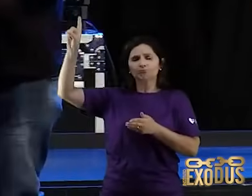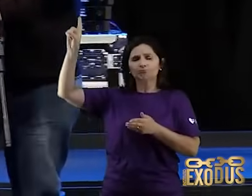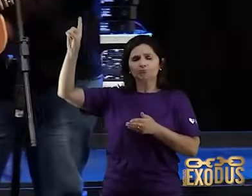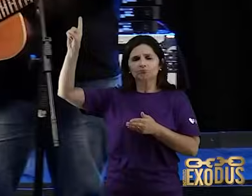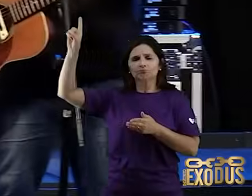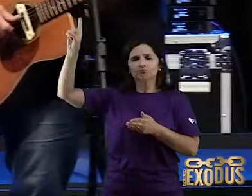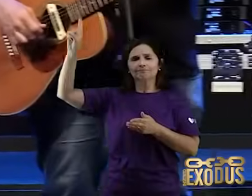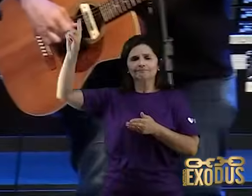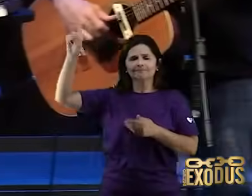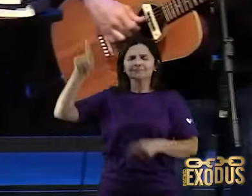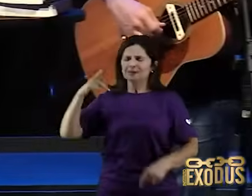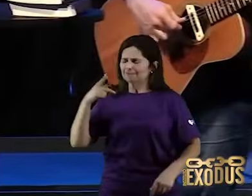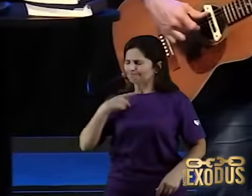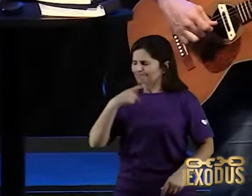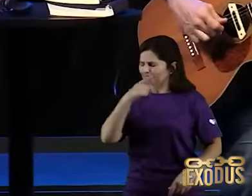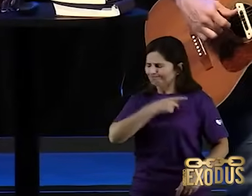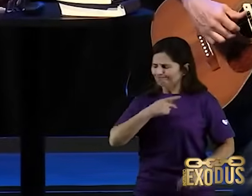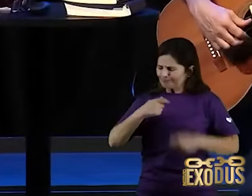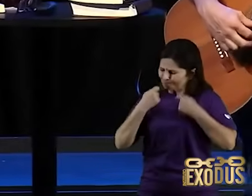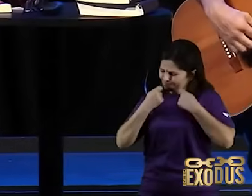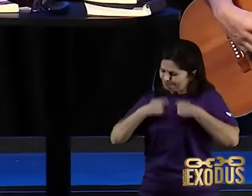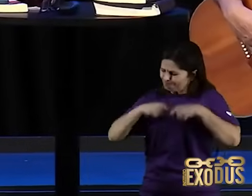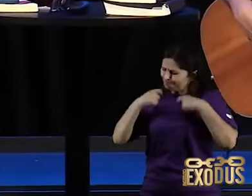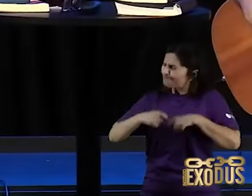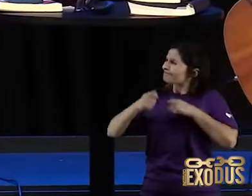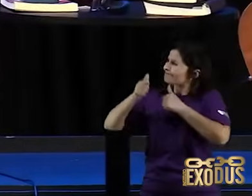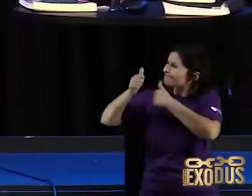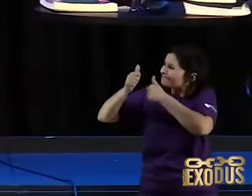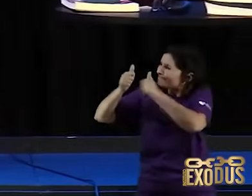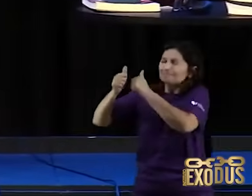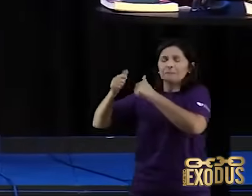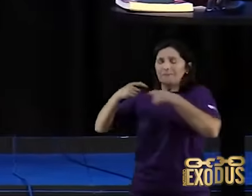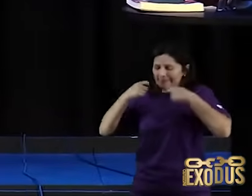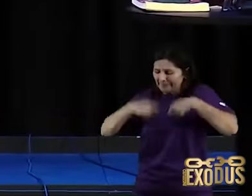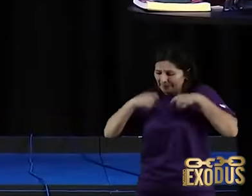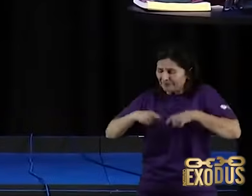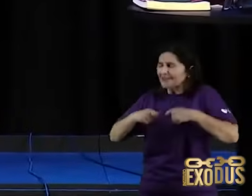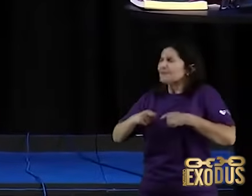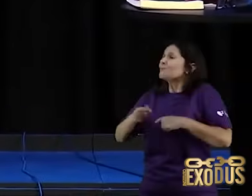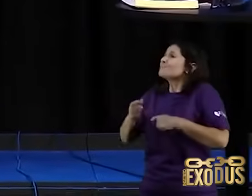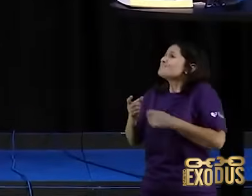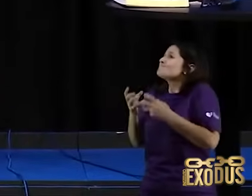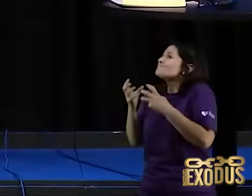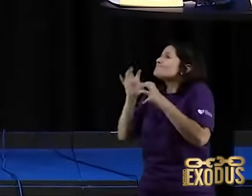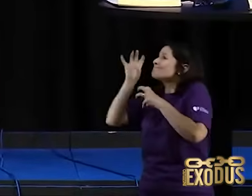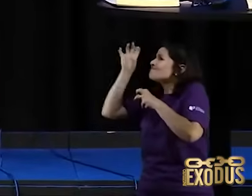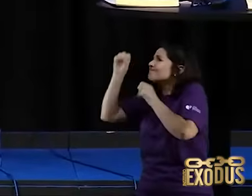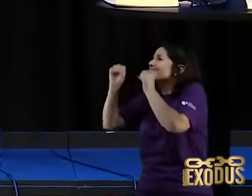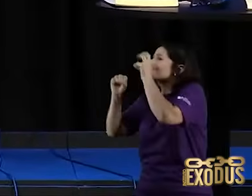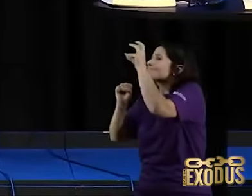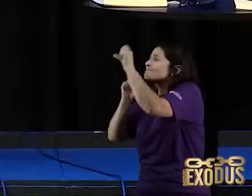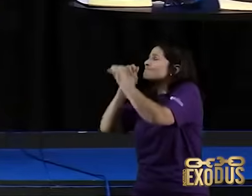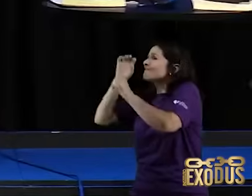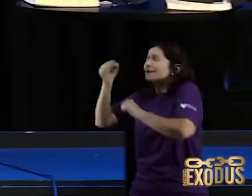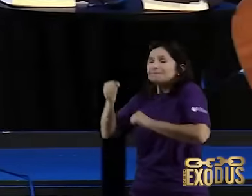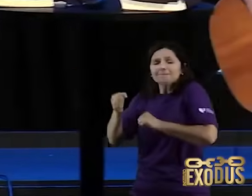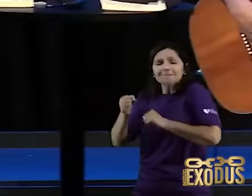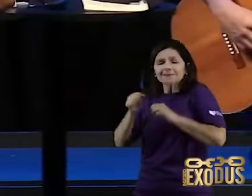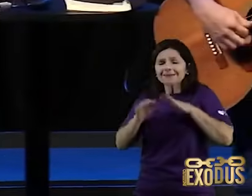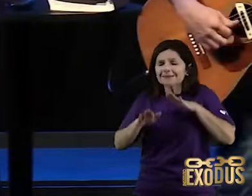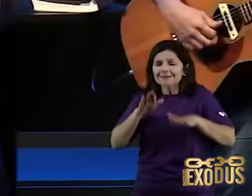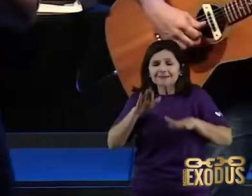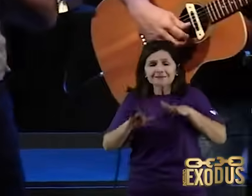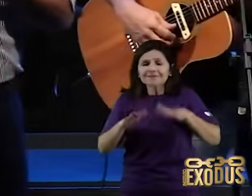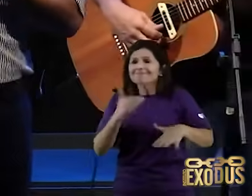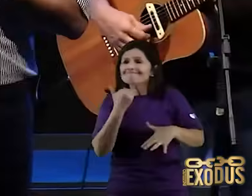aproximar de Deus eu tô com essa sede Às vezes eu não sei onde beber quero buscar